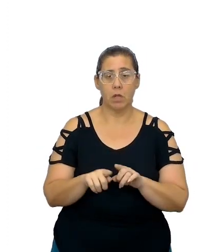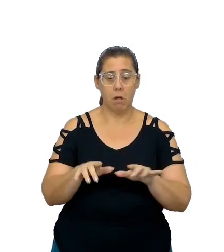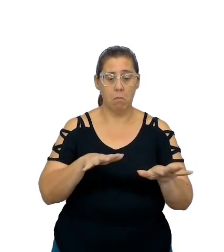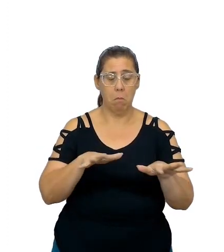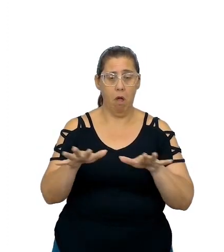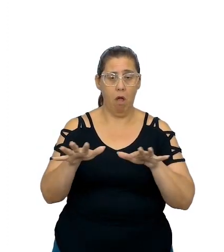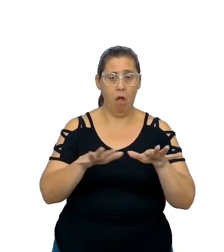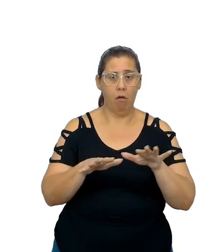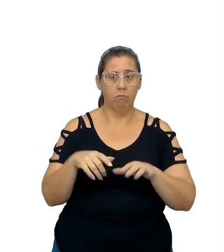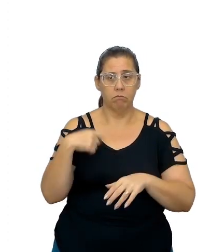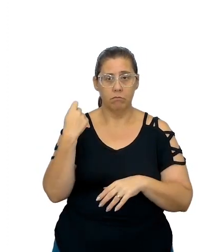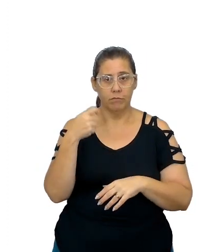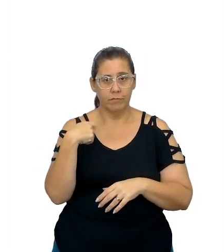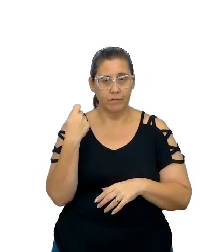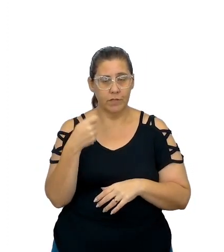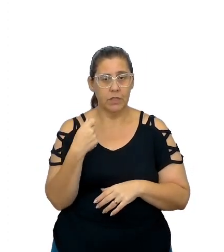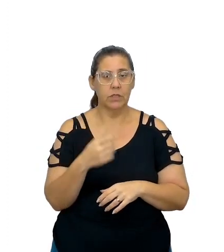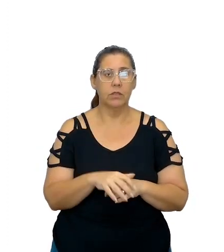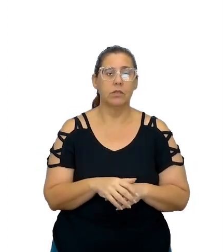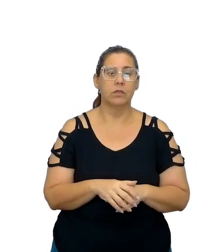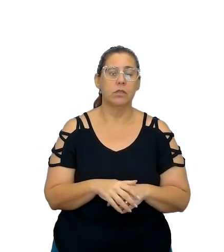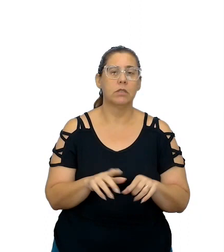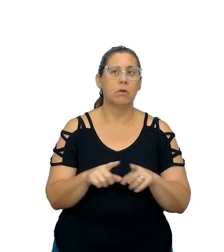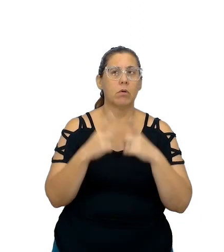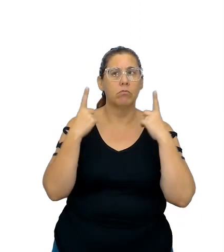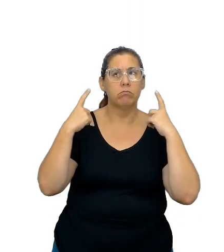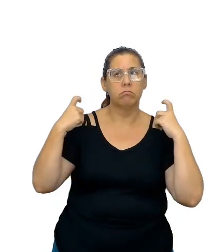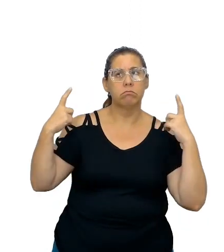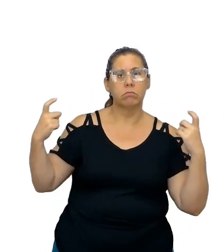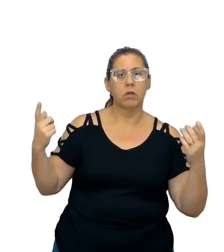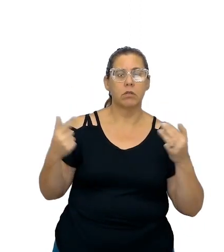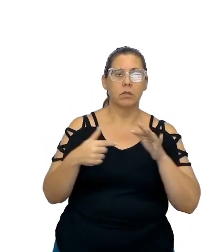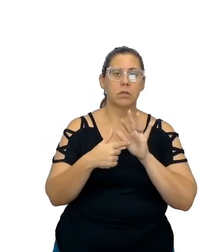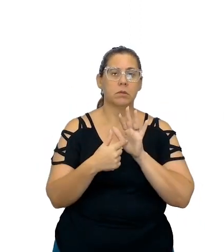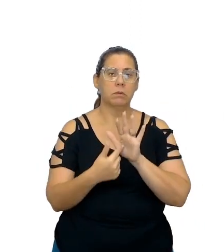movimento, vídeos e com sons, que nós trazemos aqui as